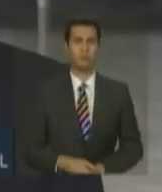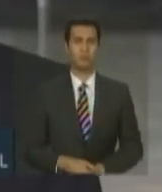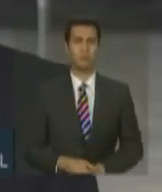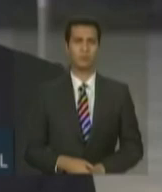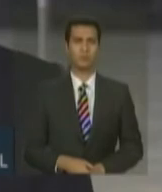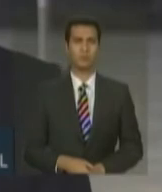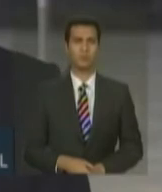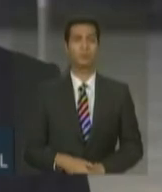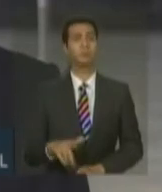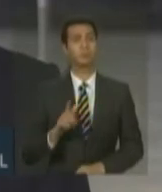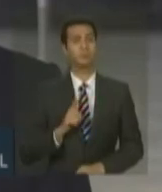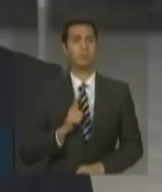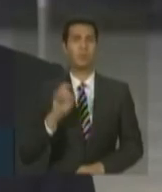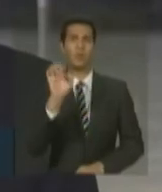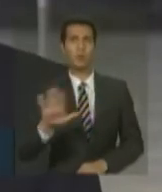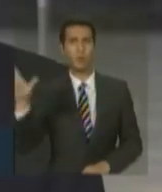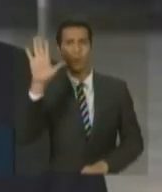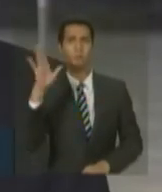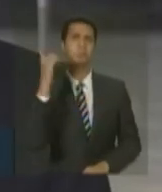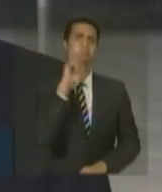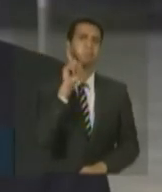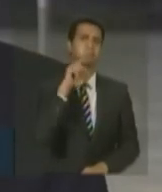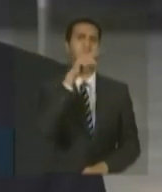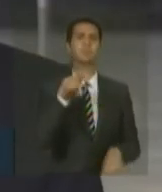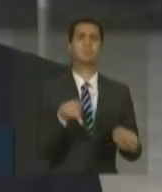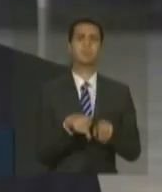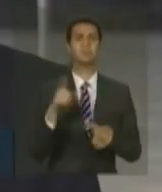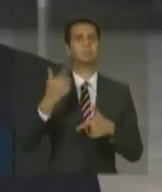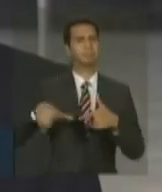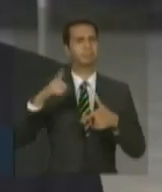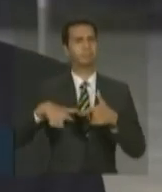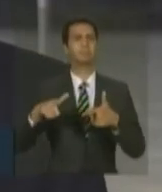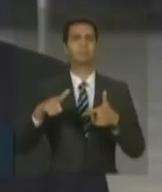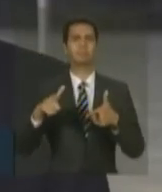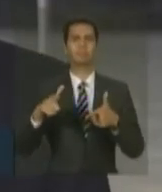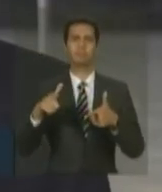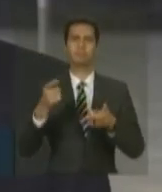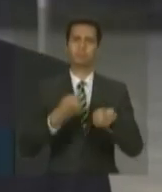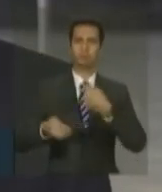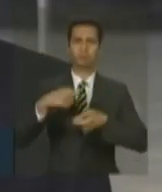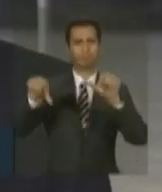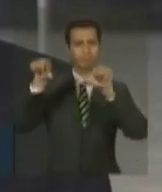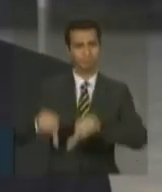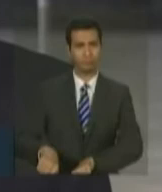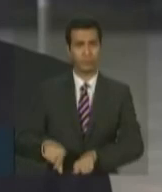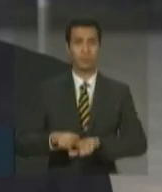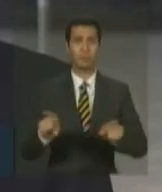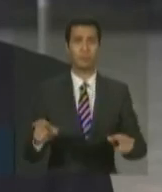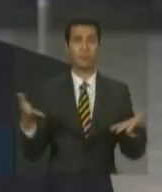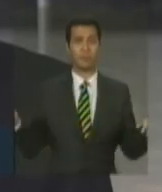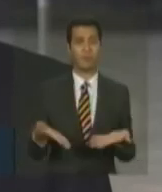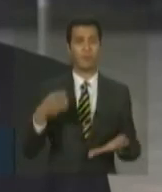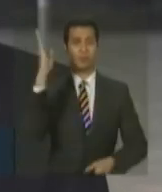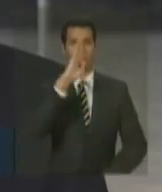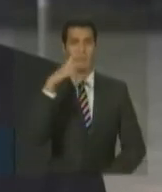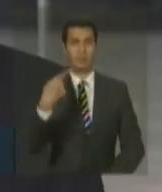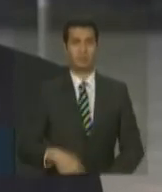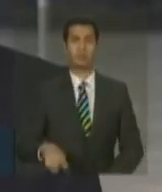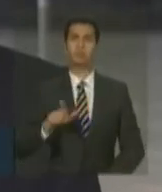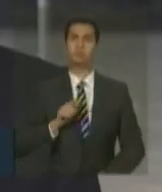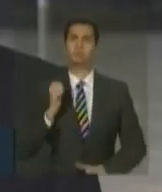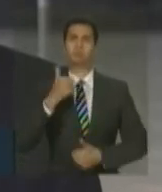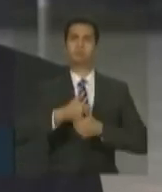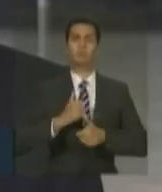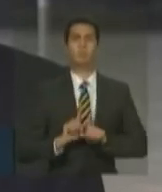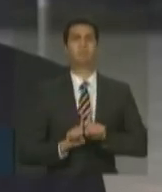vive uma crise econômica e financeira bastante complexa, delicada. E o Brasil faz parte dos emergentes que hoje sustentam